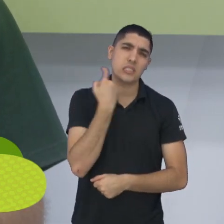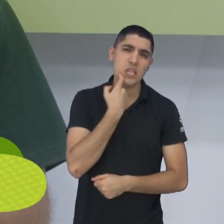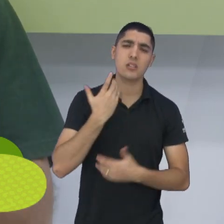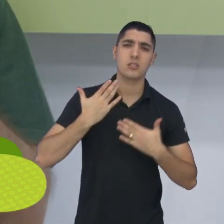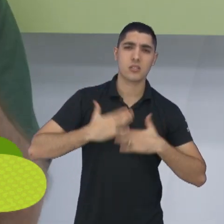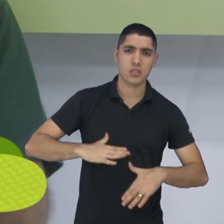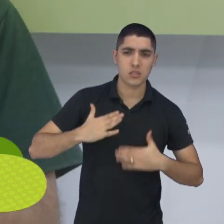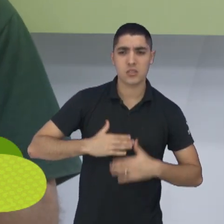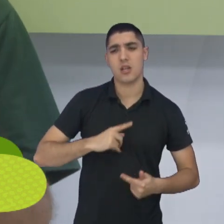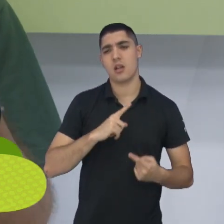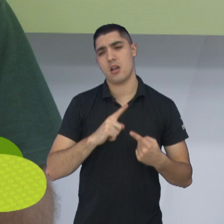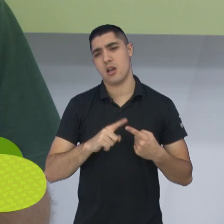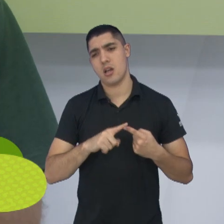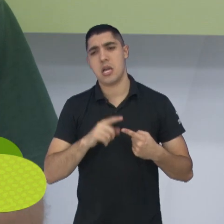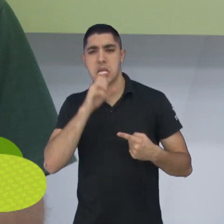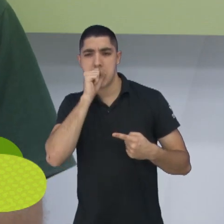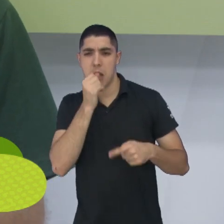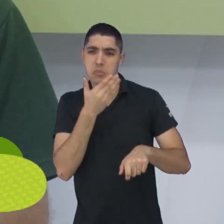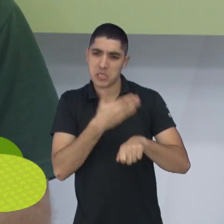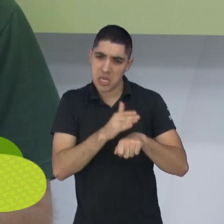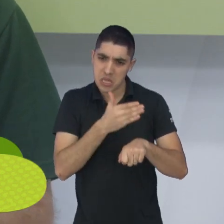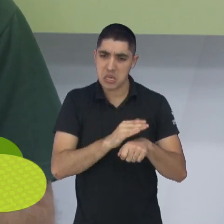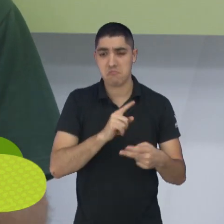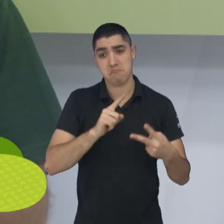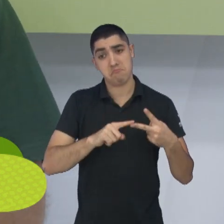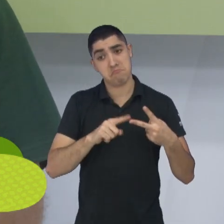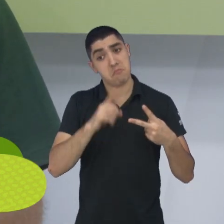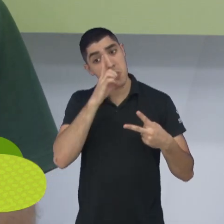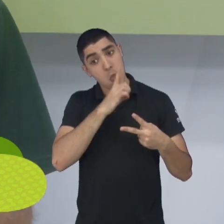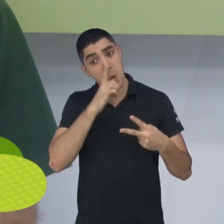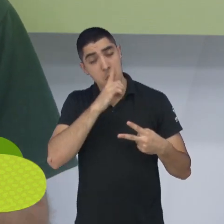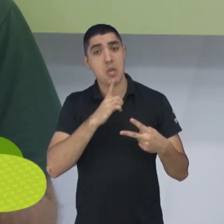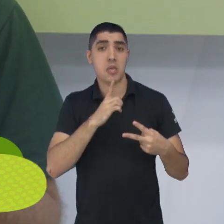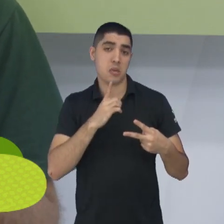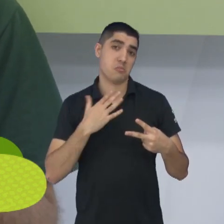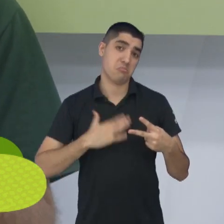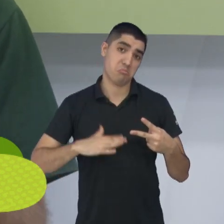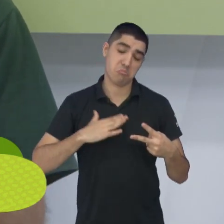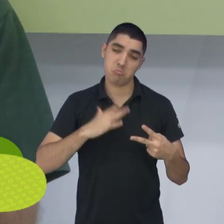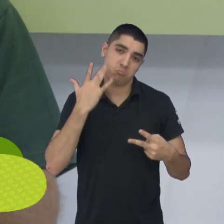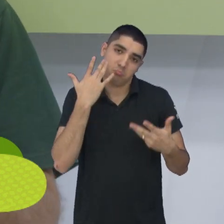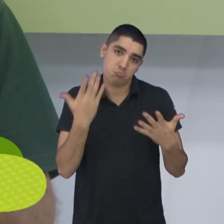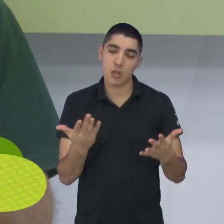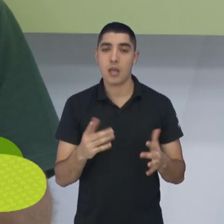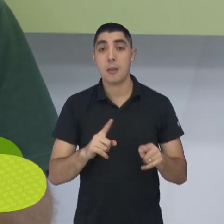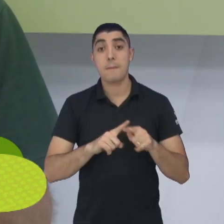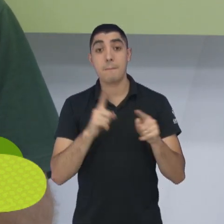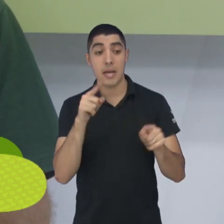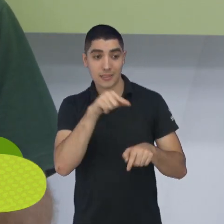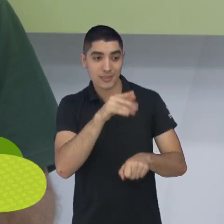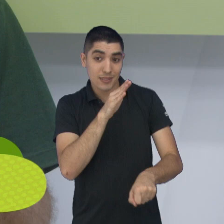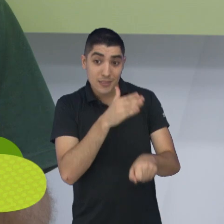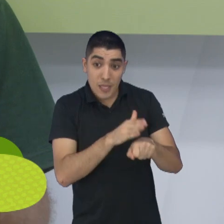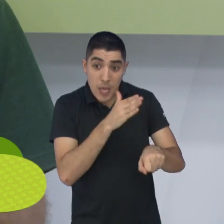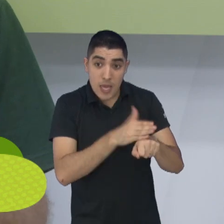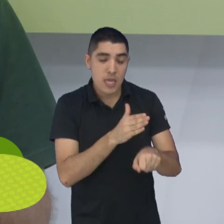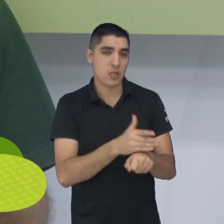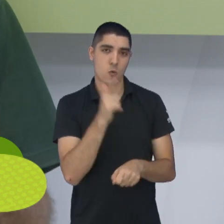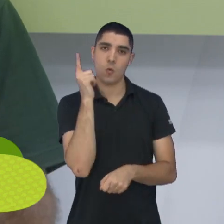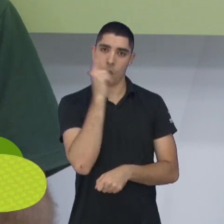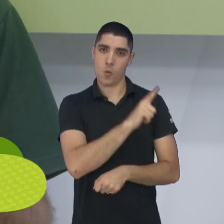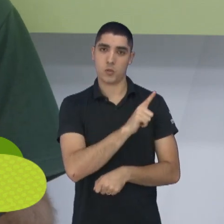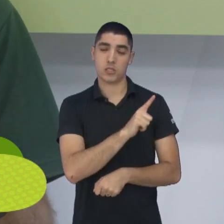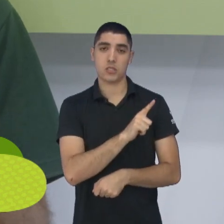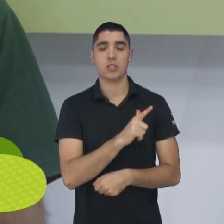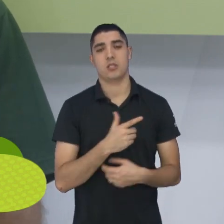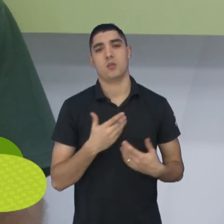descansar, ou já deve ter treinado no sábado, ou no domingo também descansou, enfim. Pelo menos um treininho já deu para fazer, então, e o